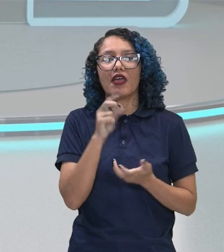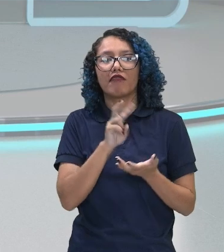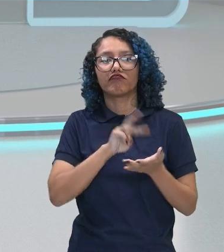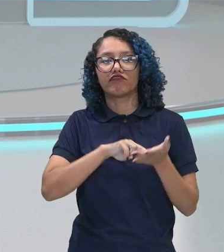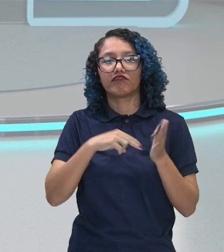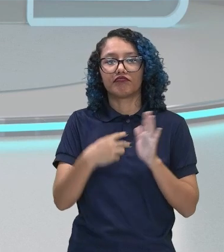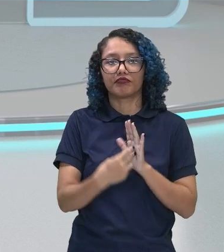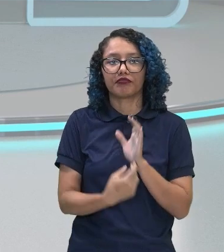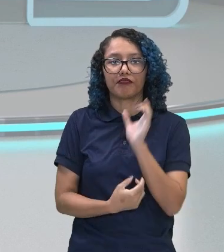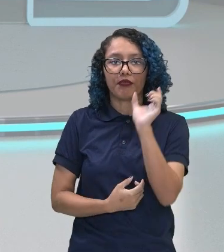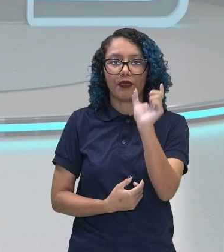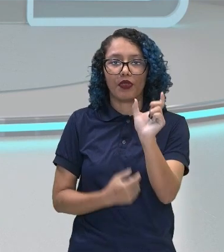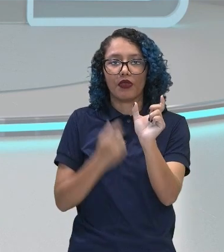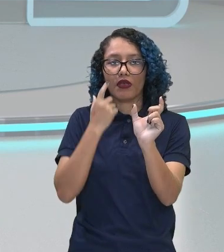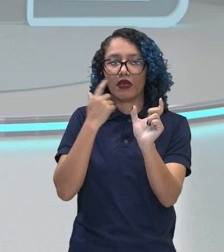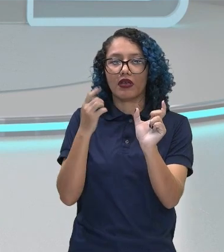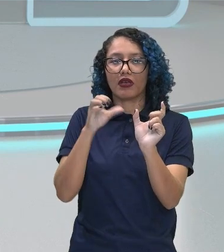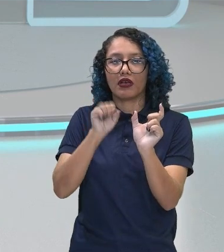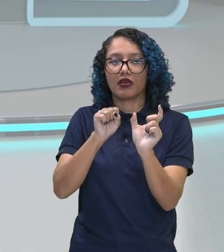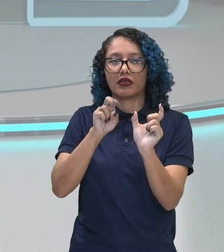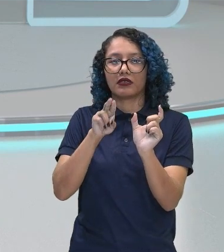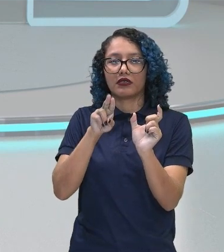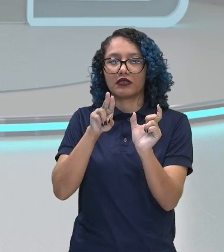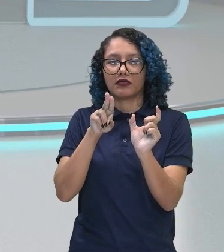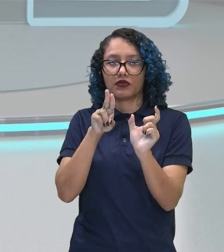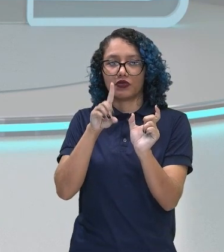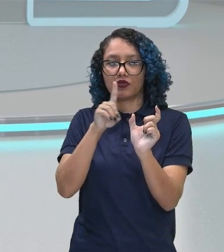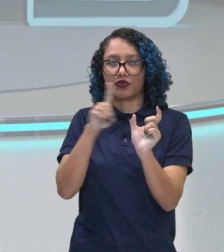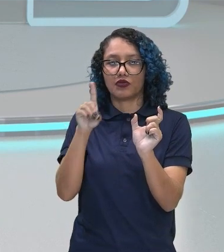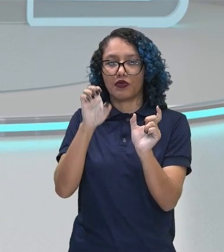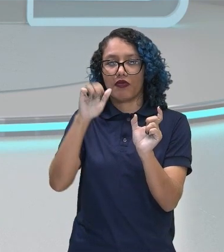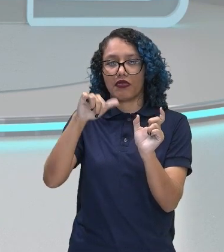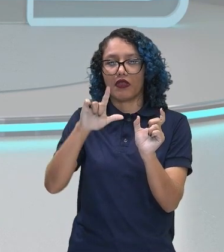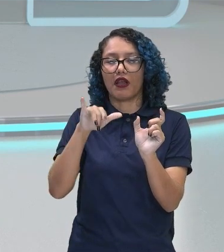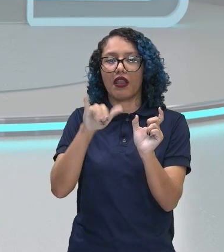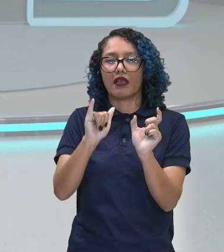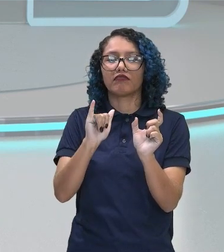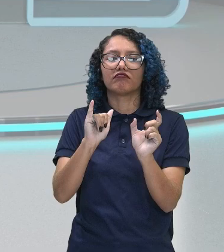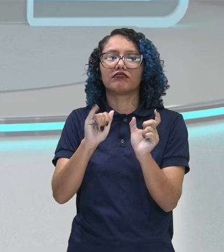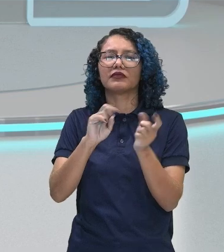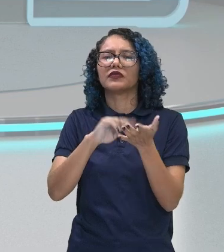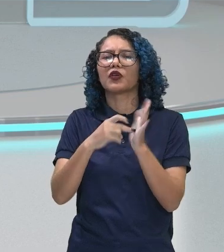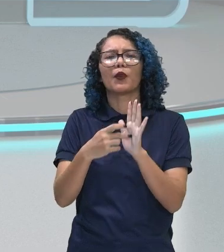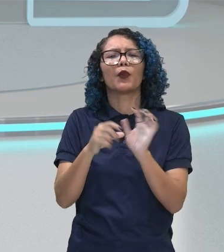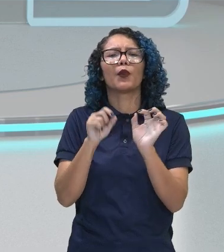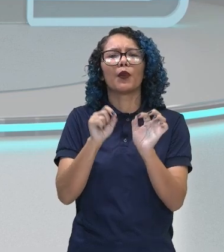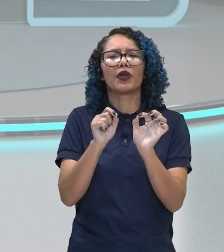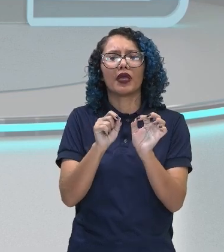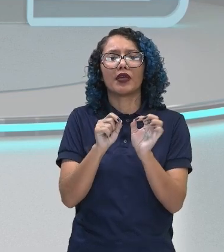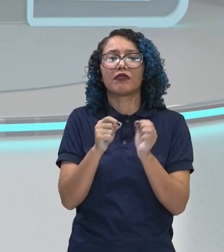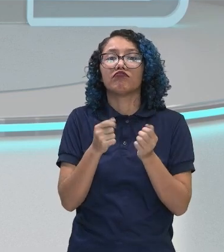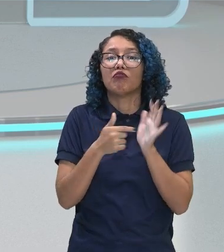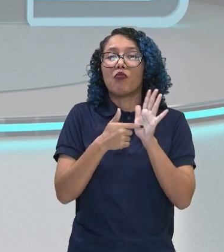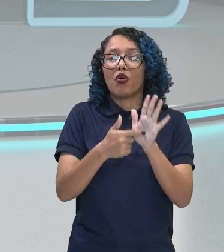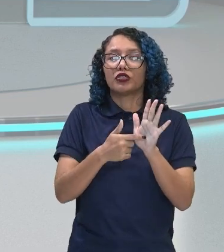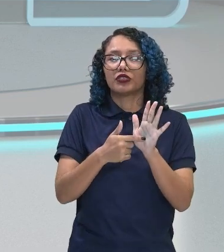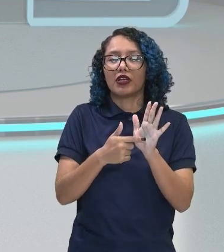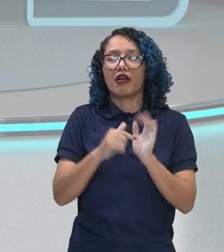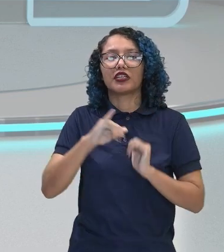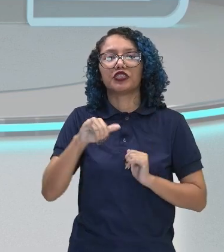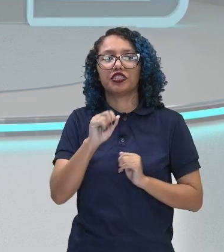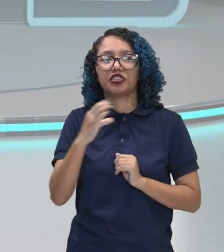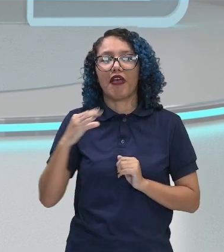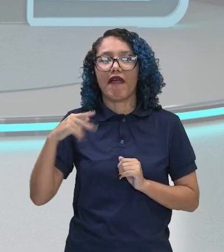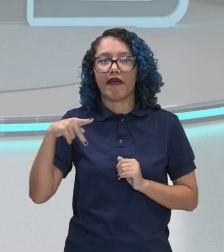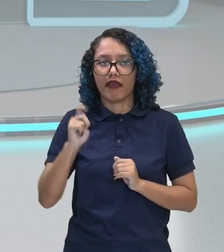suddenly. Qual é a definição desse advérbio? Olha só, é um advérbio que descreve como Jack apareceu. Repare que a